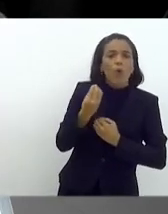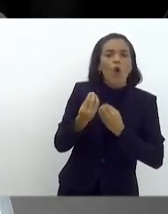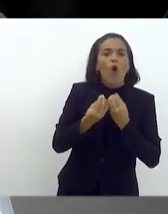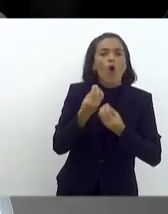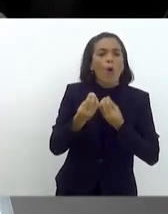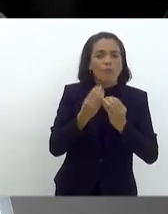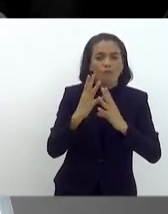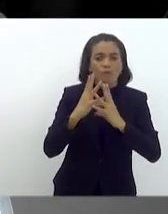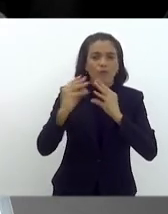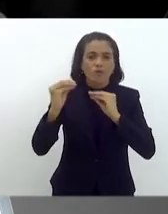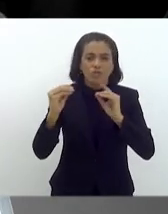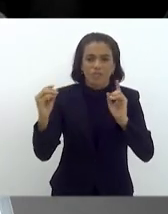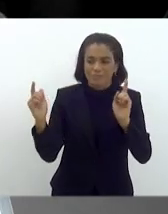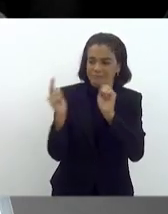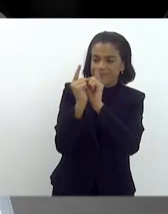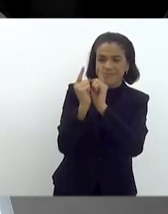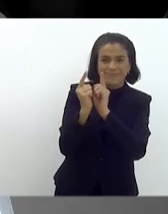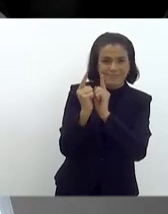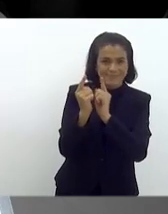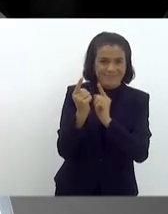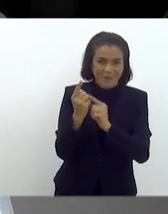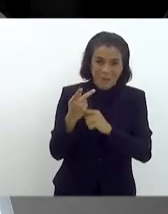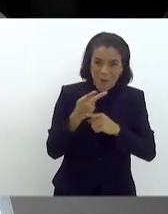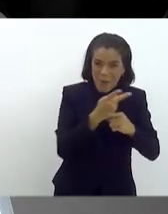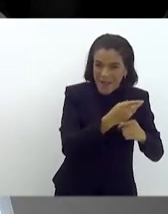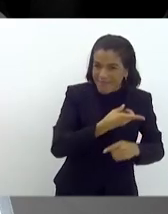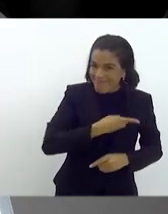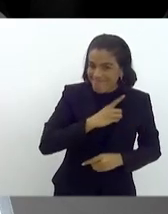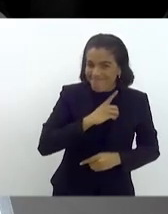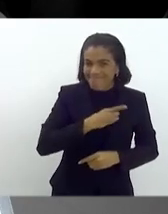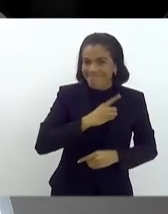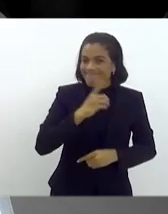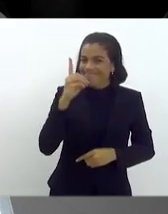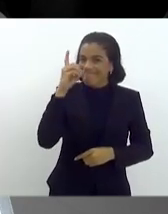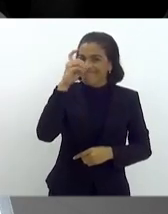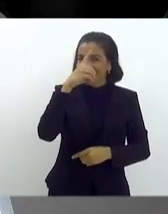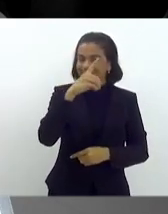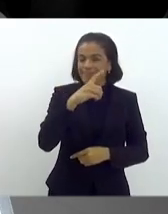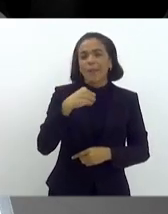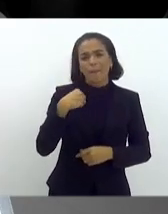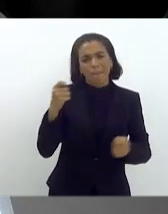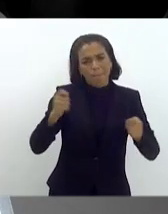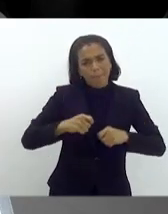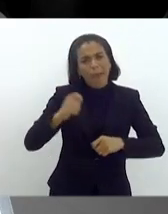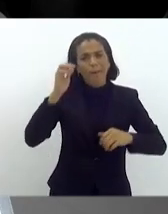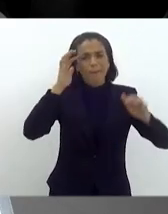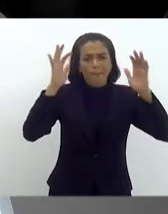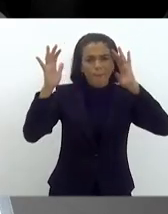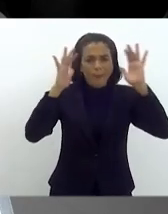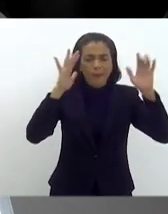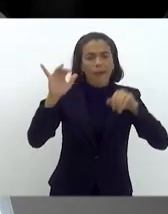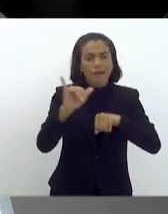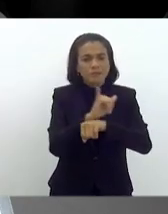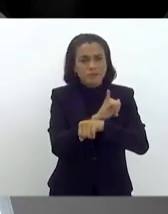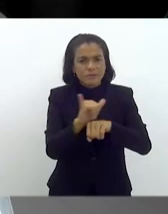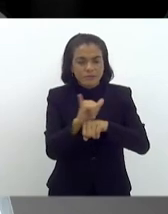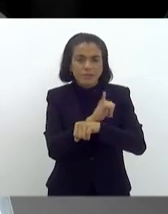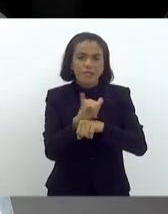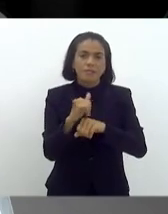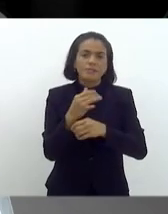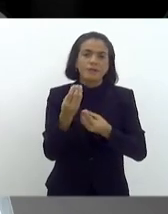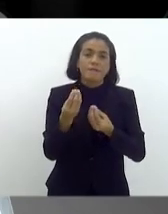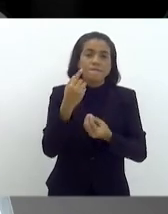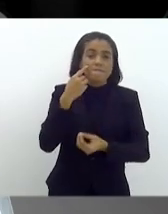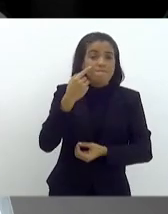contato pessoal né de terquia delegacia E aí a gente pode pensar justamente em alguma forma de verificar